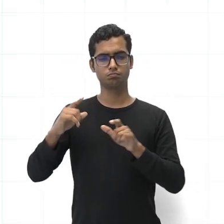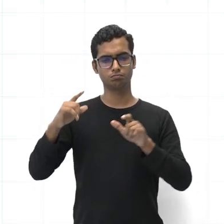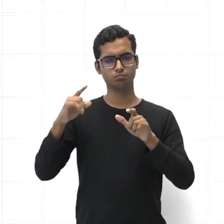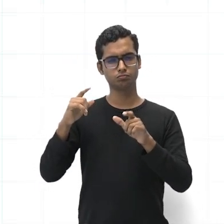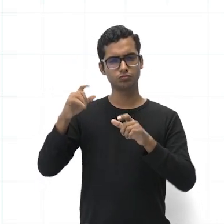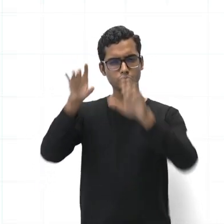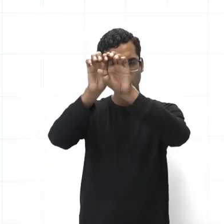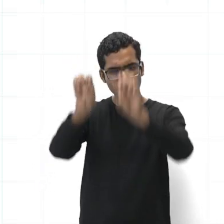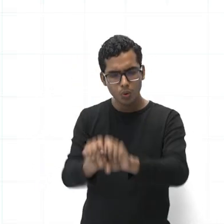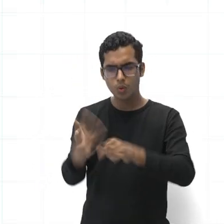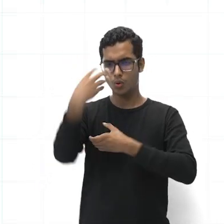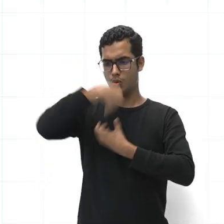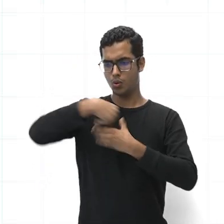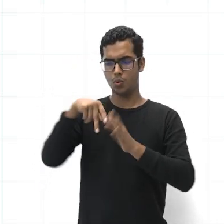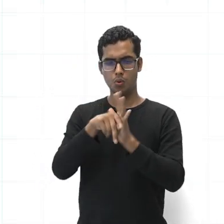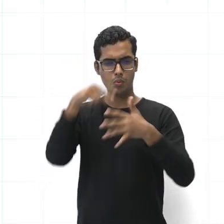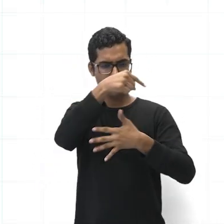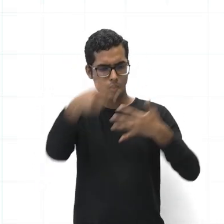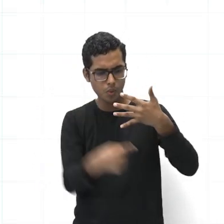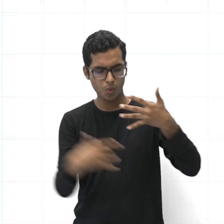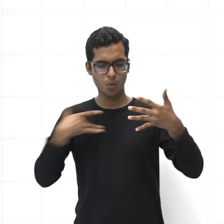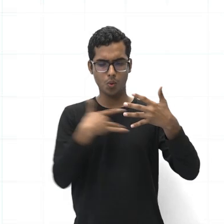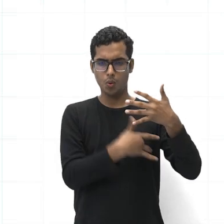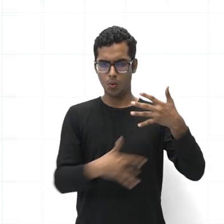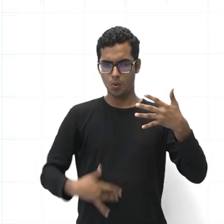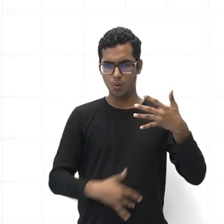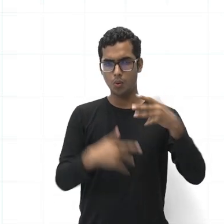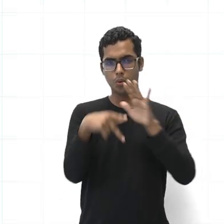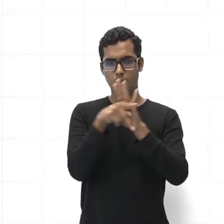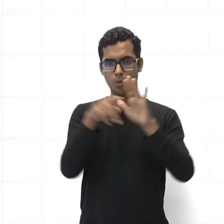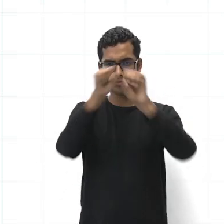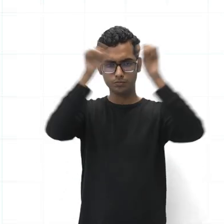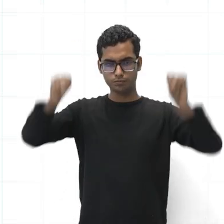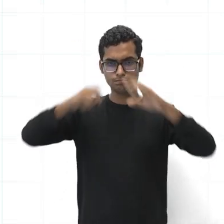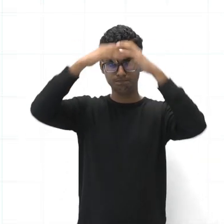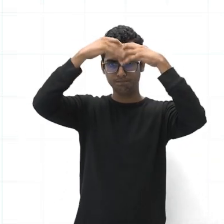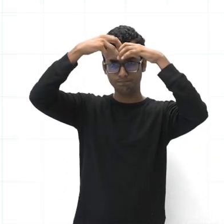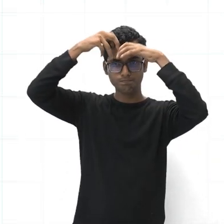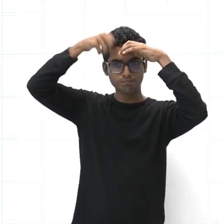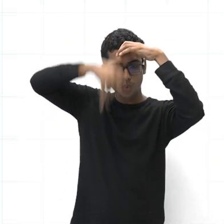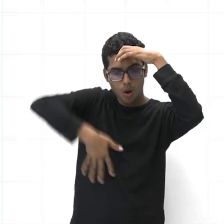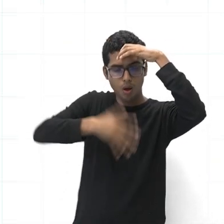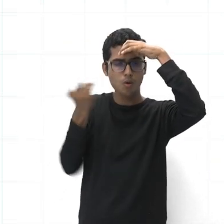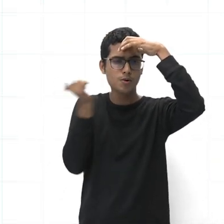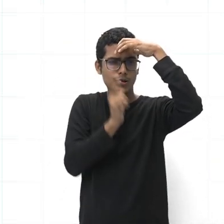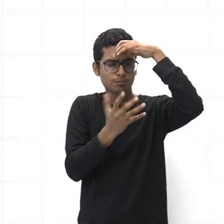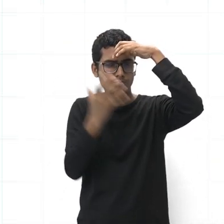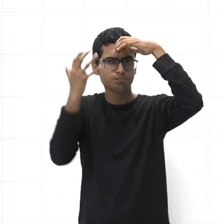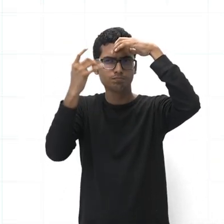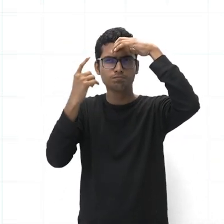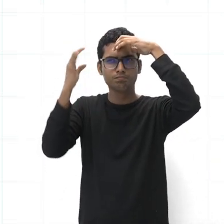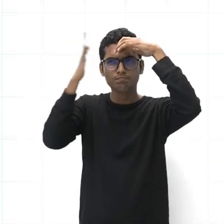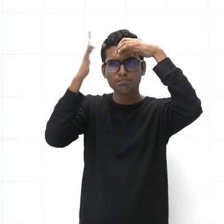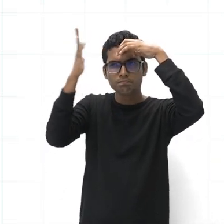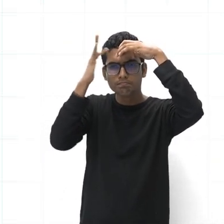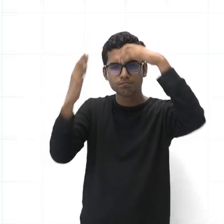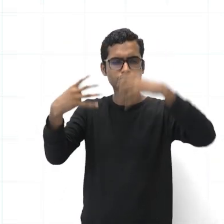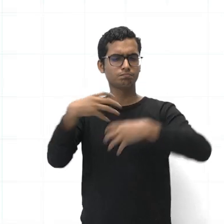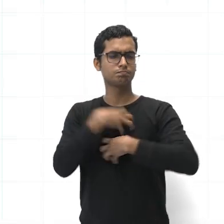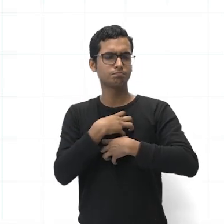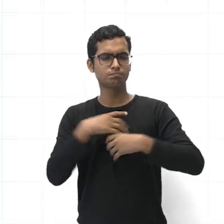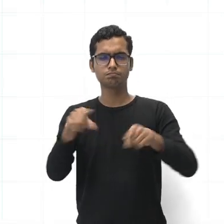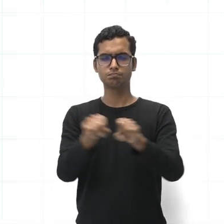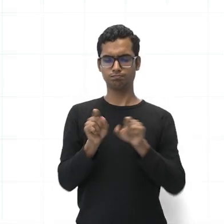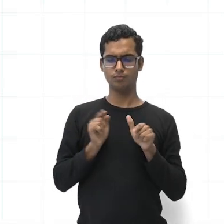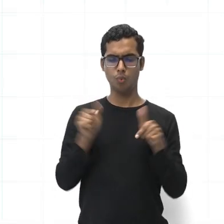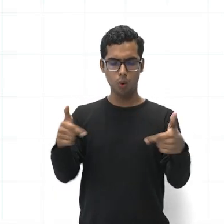componentes do sistema nervoso, podemos apreciar melhor como ele nos permite pensar, sentir